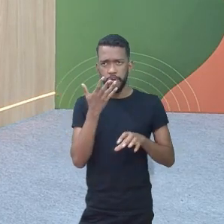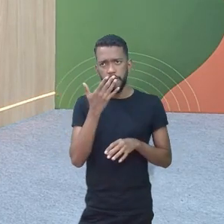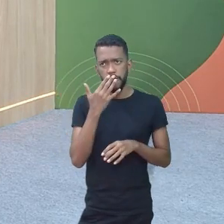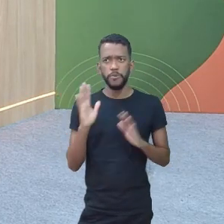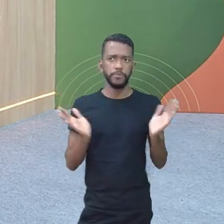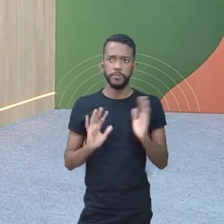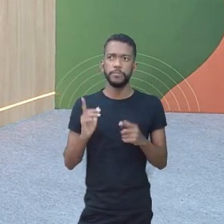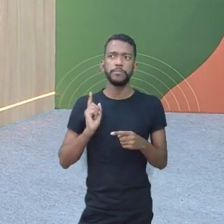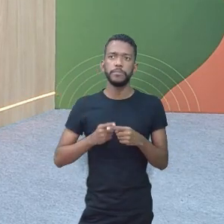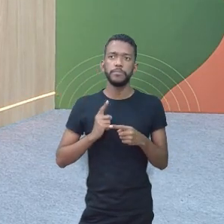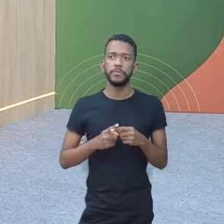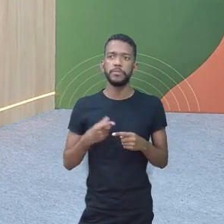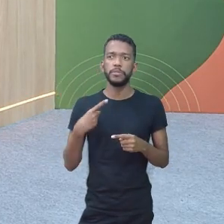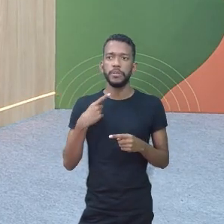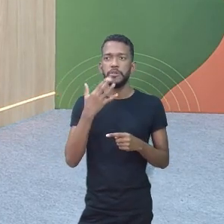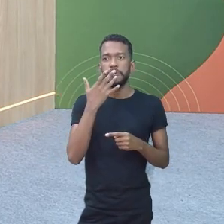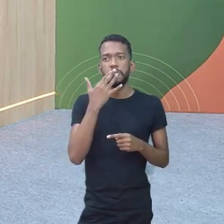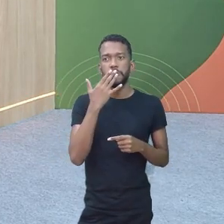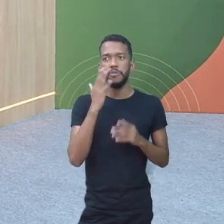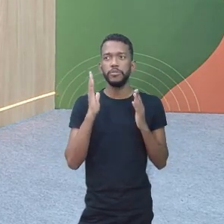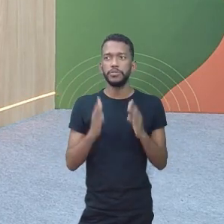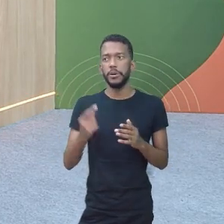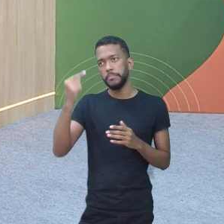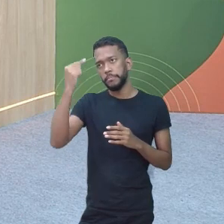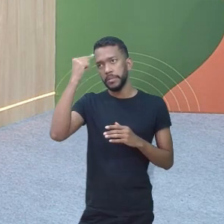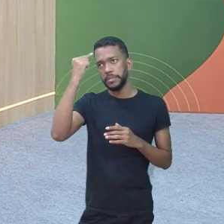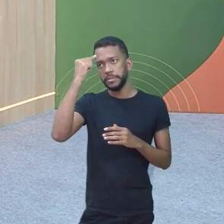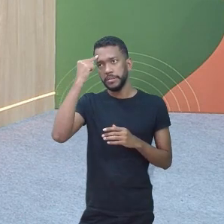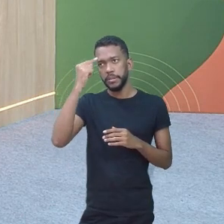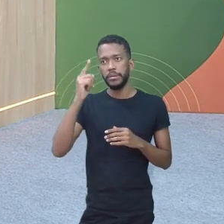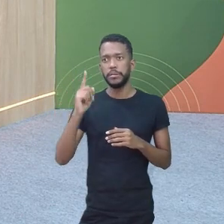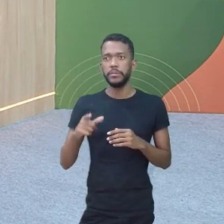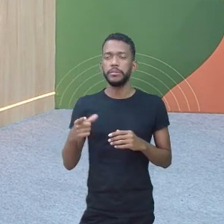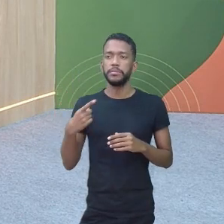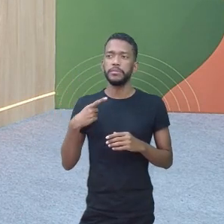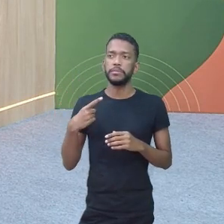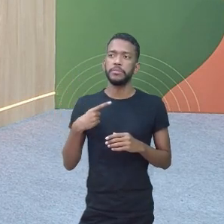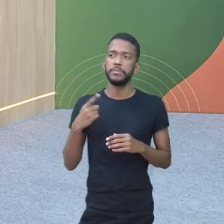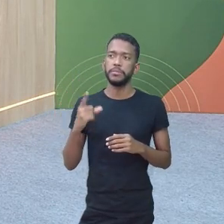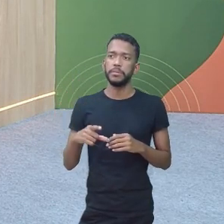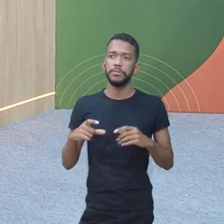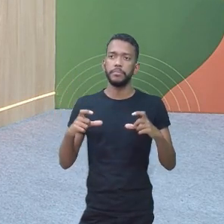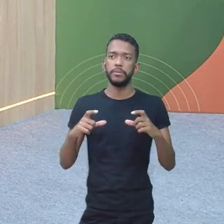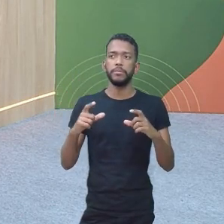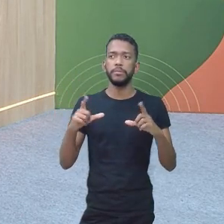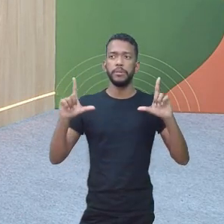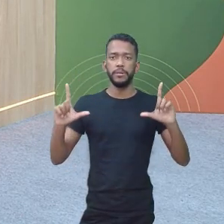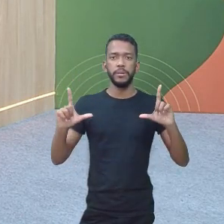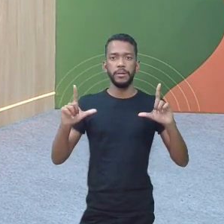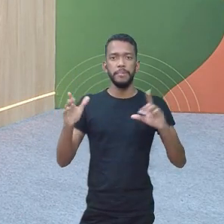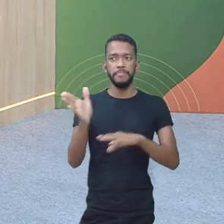quê? Porque essas cores aqui, elas foram pensadas, inclusive, com a bandeira branca